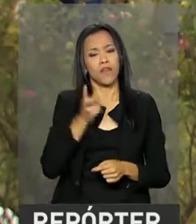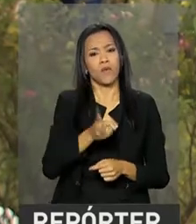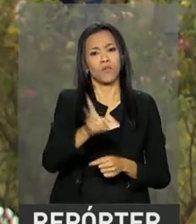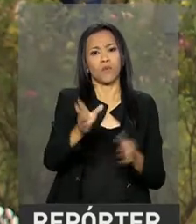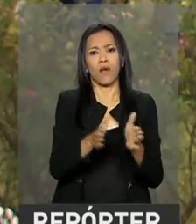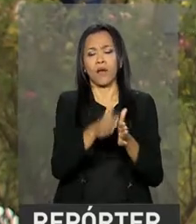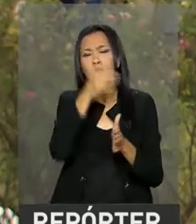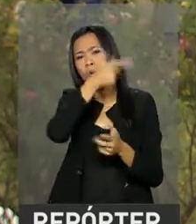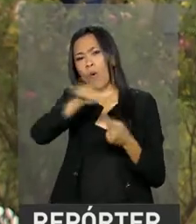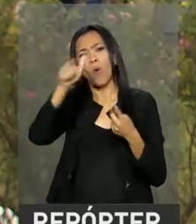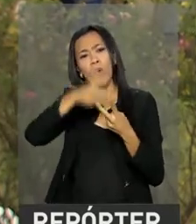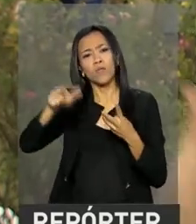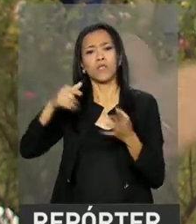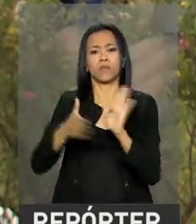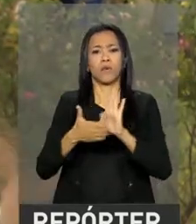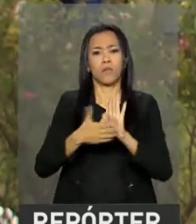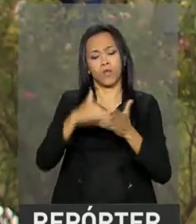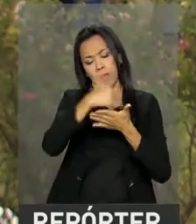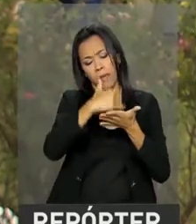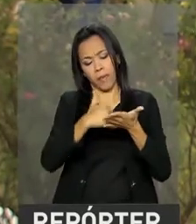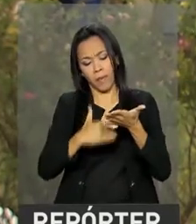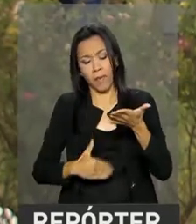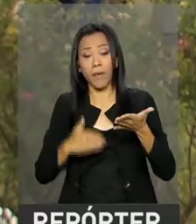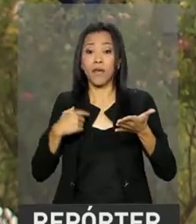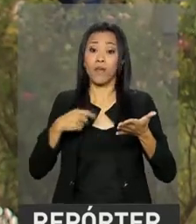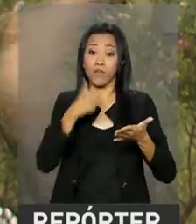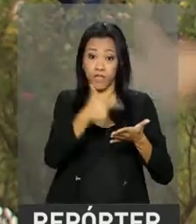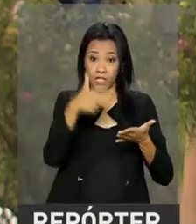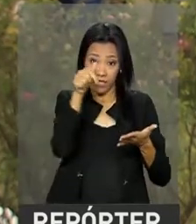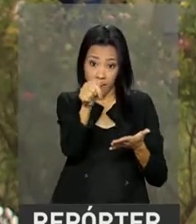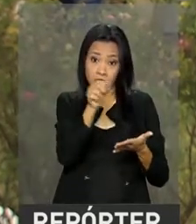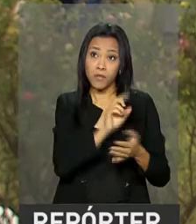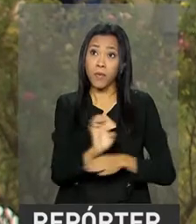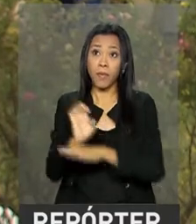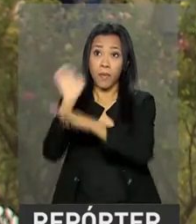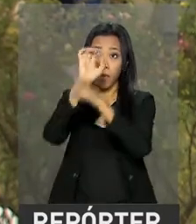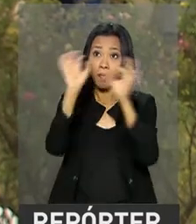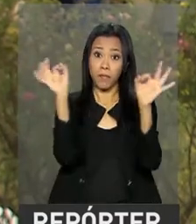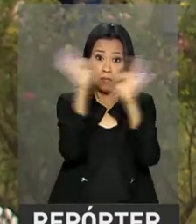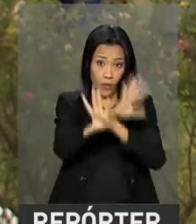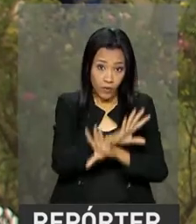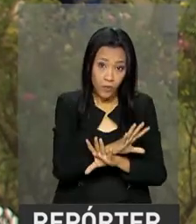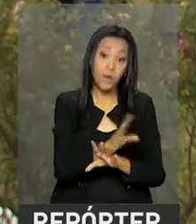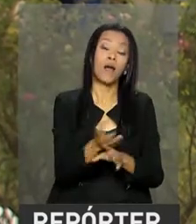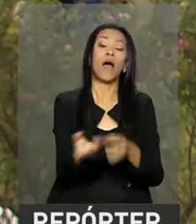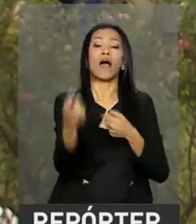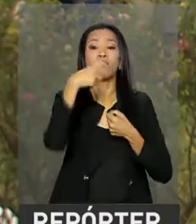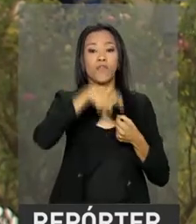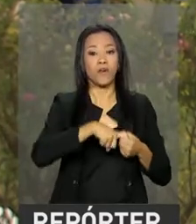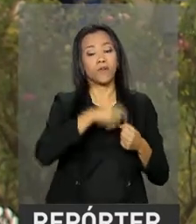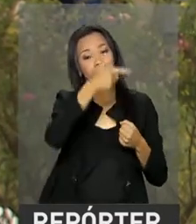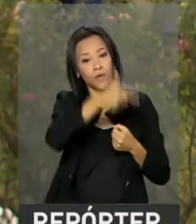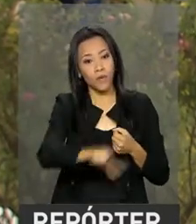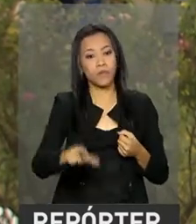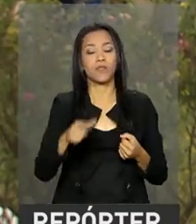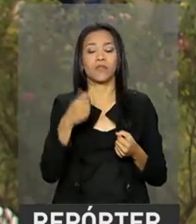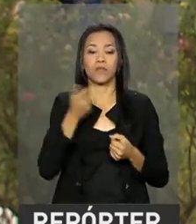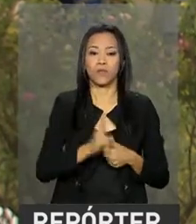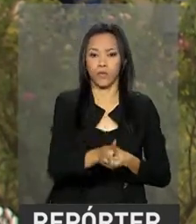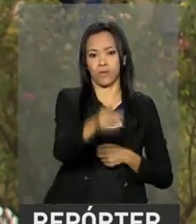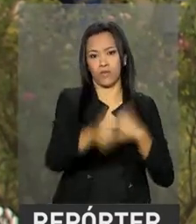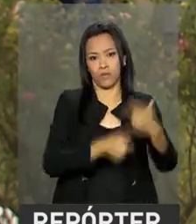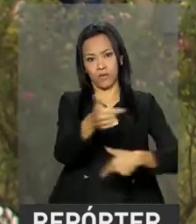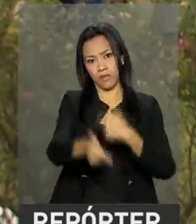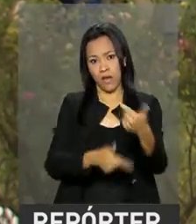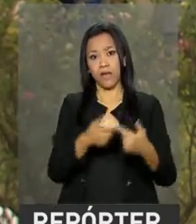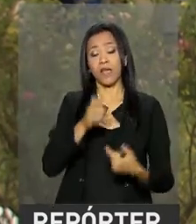para outras ações de cidadania. Quando terminar as 27 unidades, a gente volta para a primeira, ampliando essa ação. Lembrando